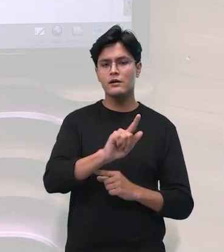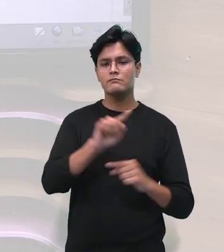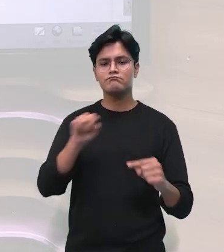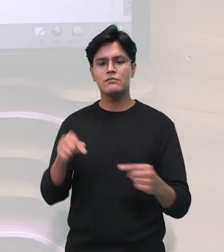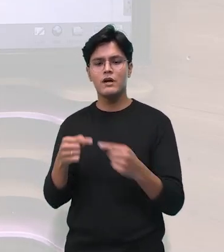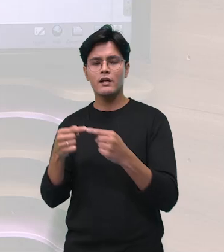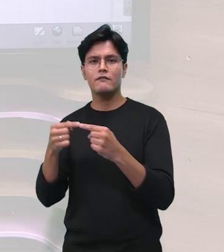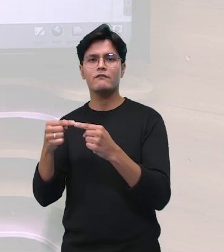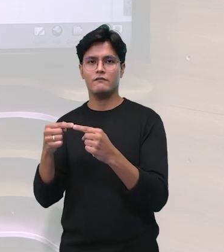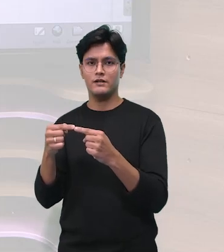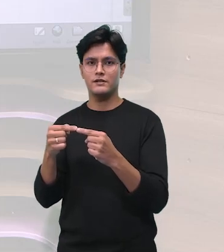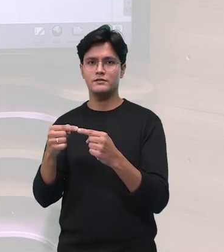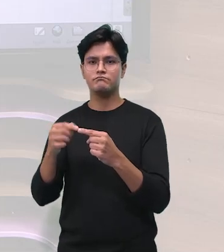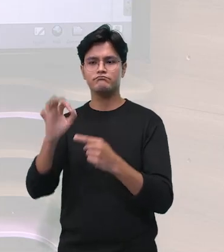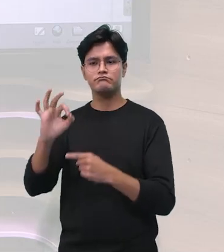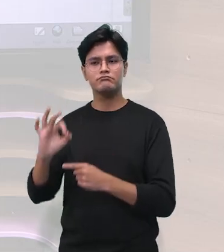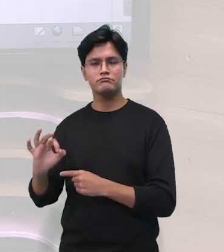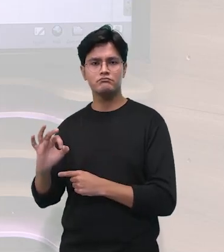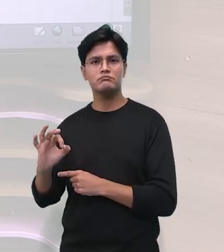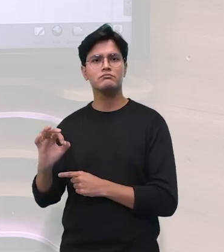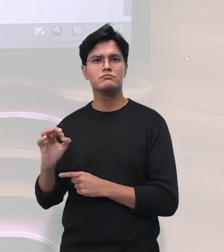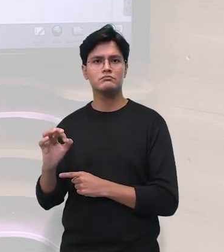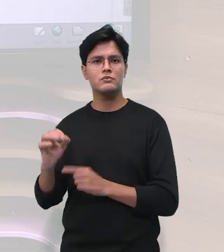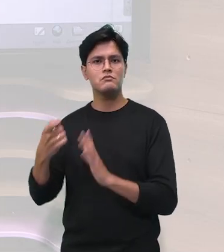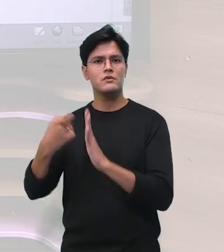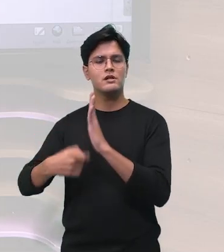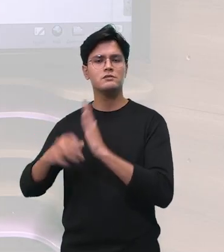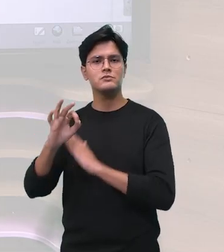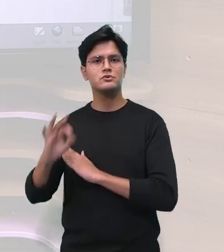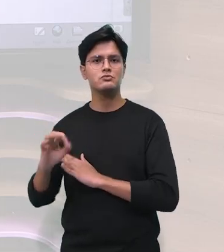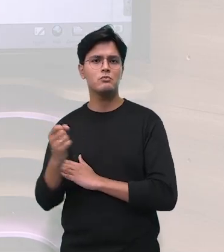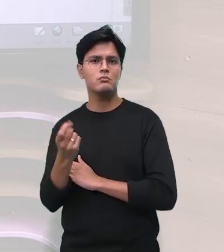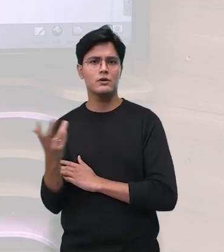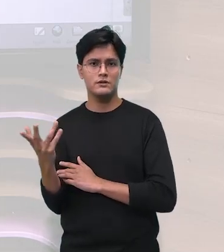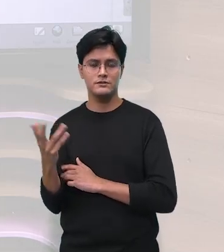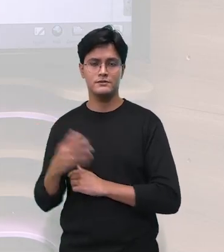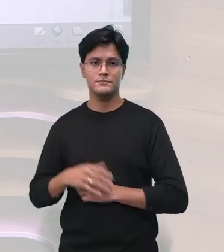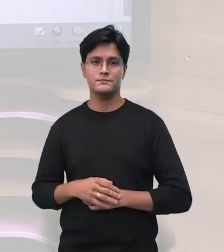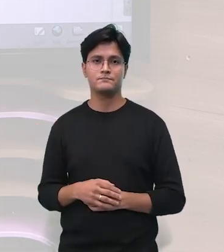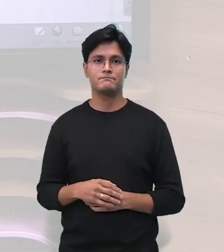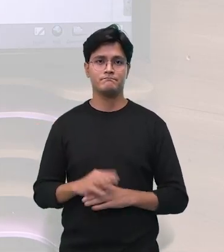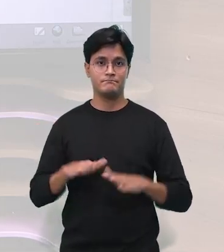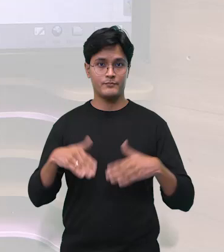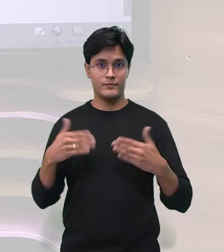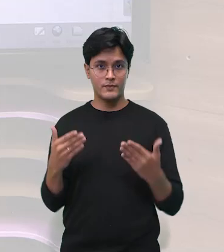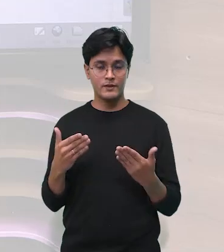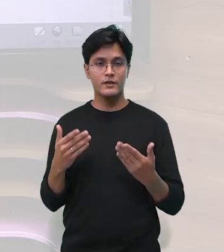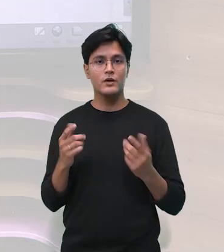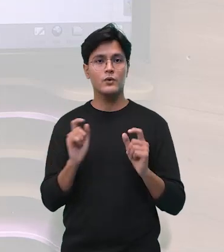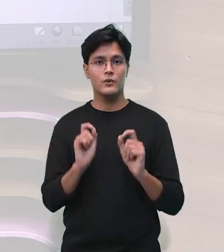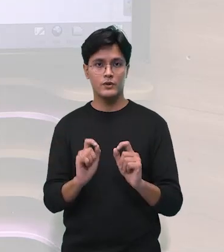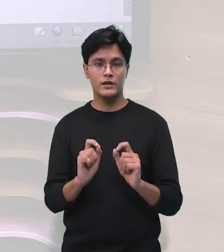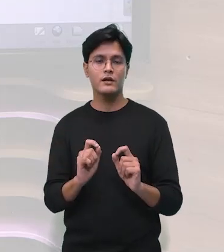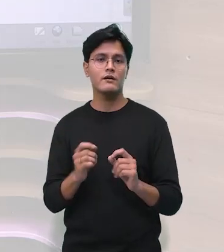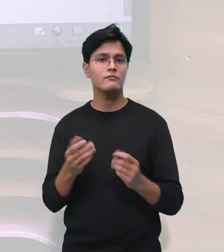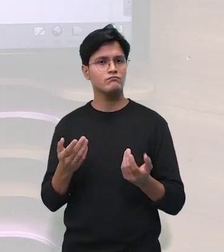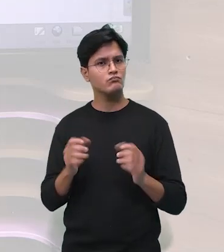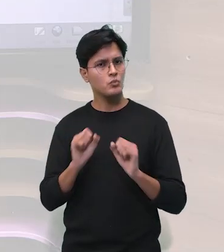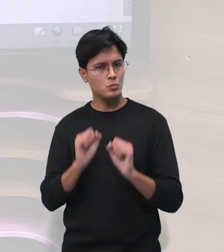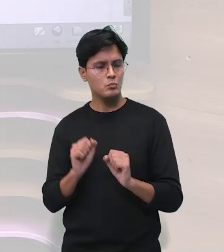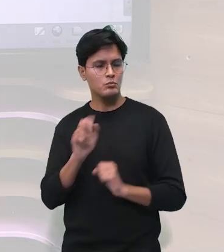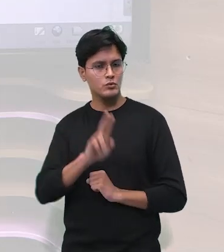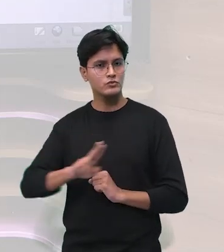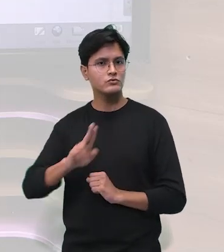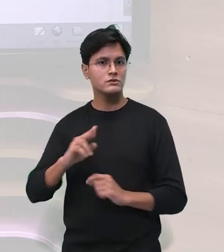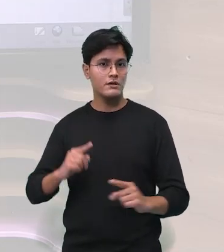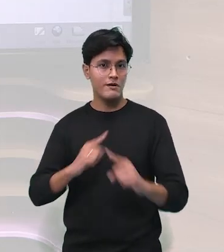equivale em taxa percentual. Tá? Então, é aqui que vai entrar a regrinha de 3 que eu falei para vocês.